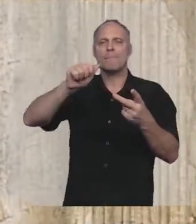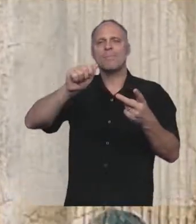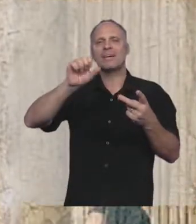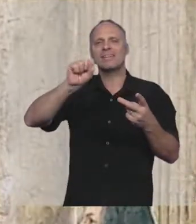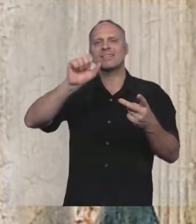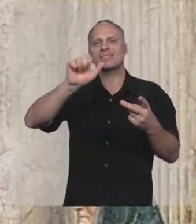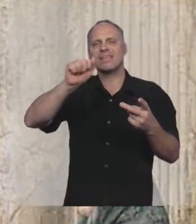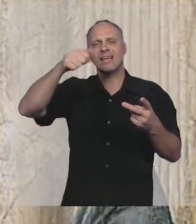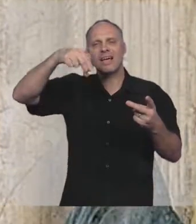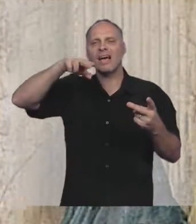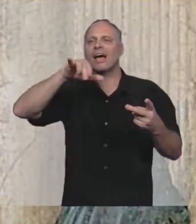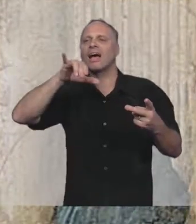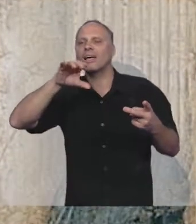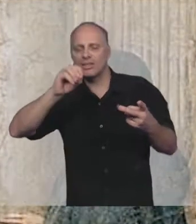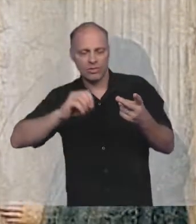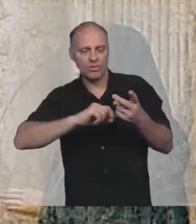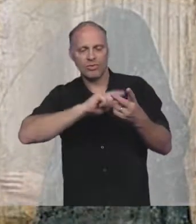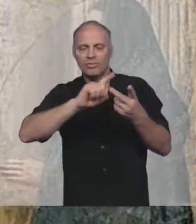Masaccio,